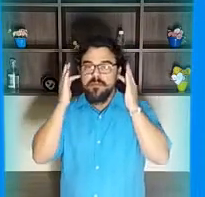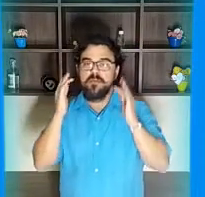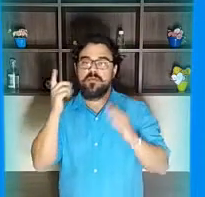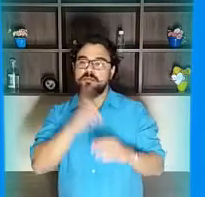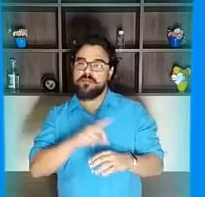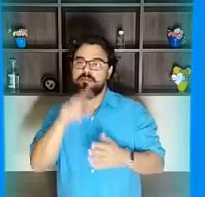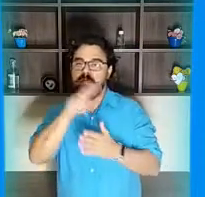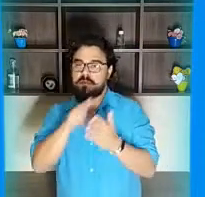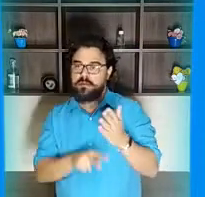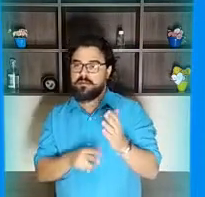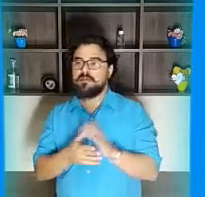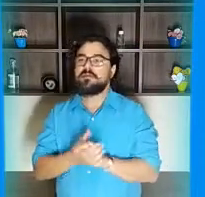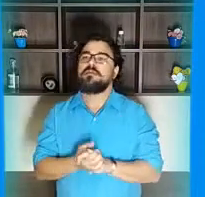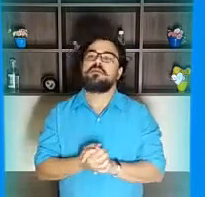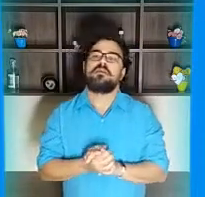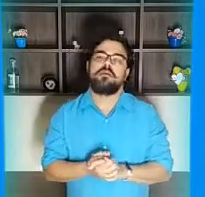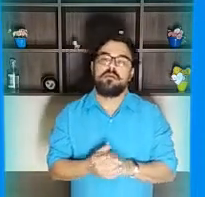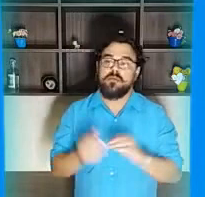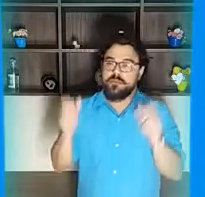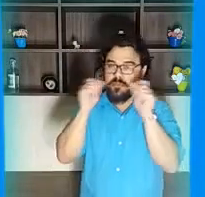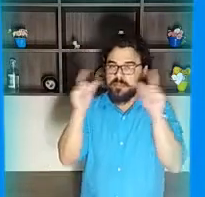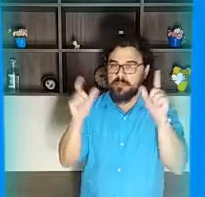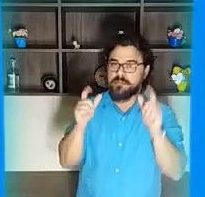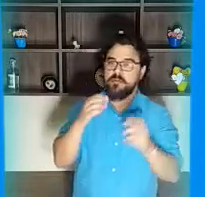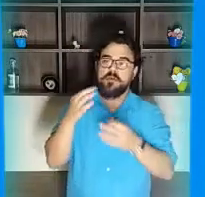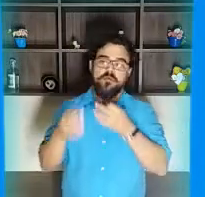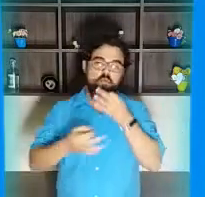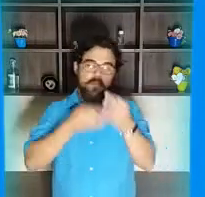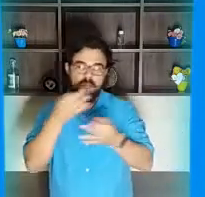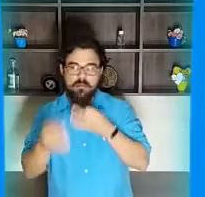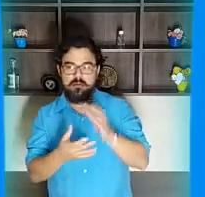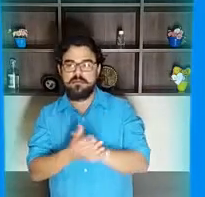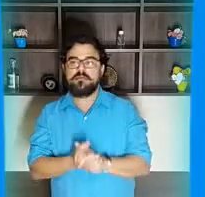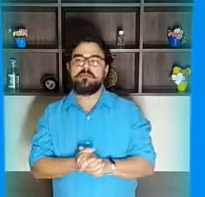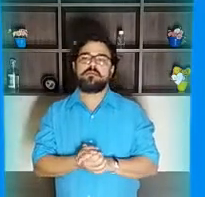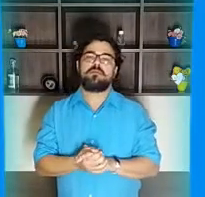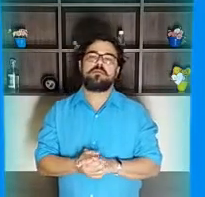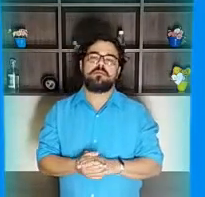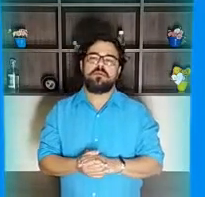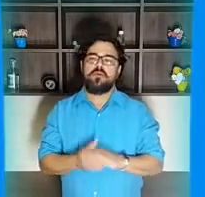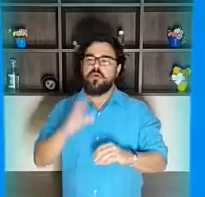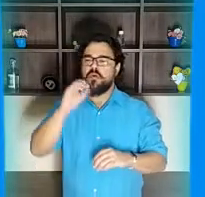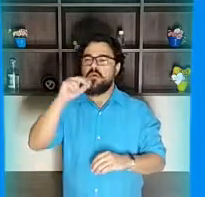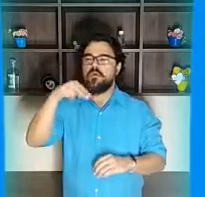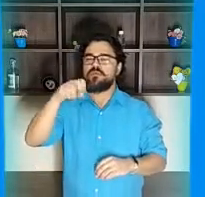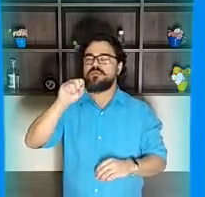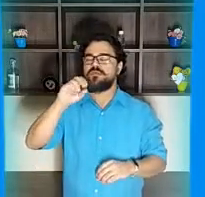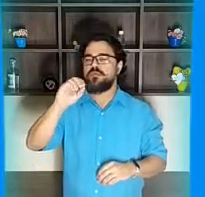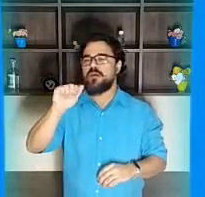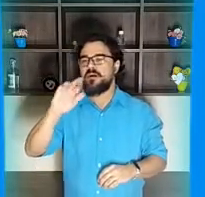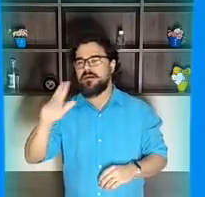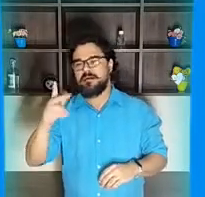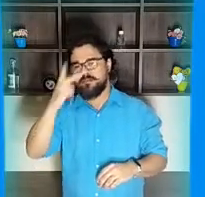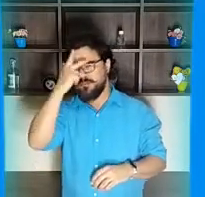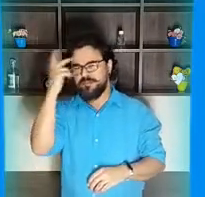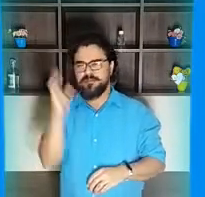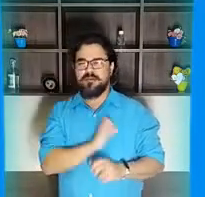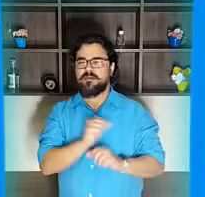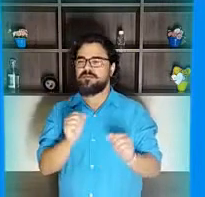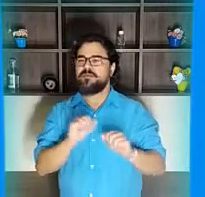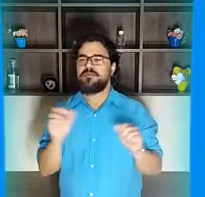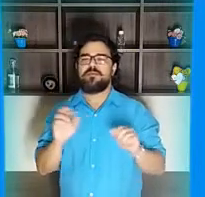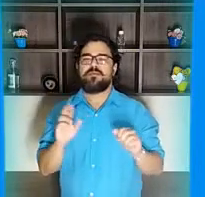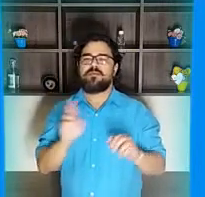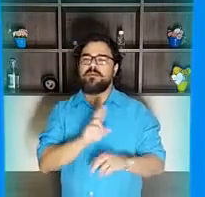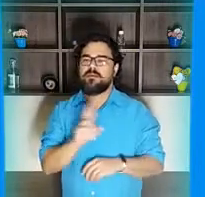para os comentários ainda do Consoar, que a galera adorou o estilo reggae, a galera disse que era muito dançante. Nossa, a Bia